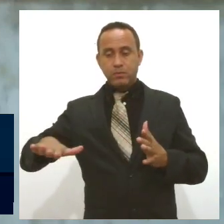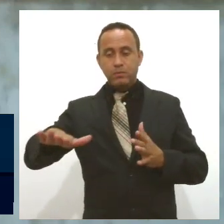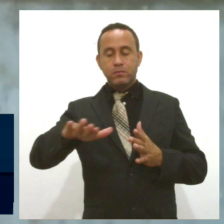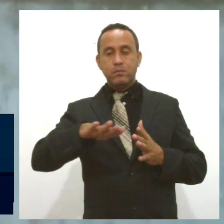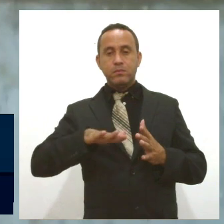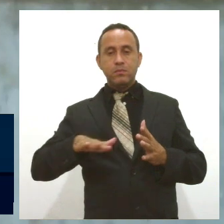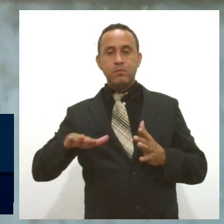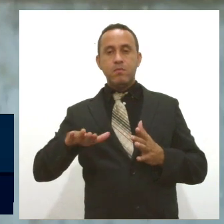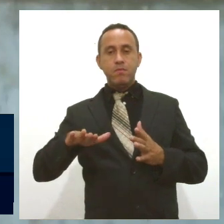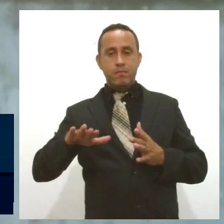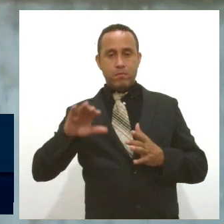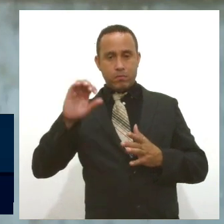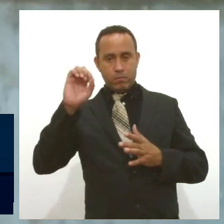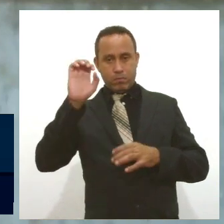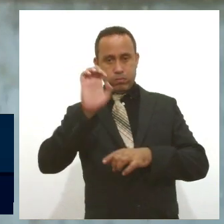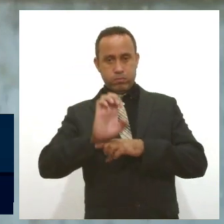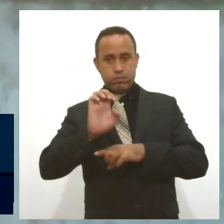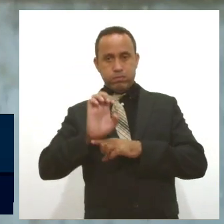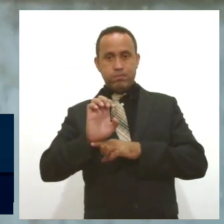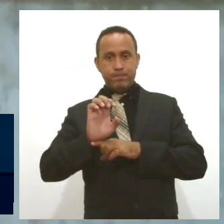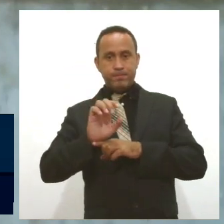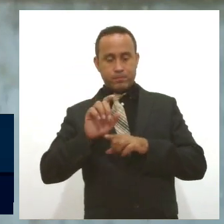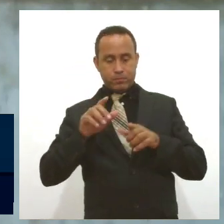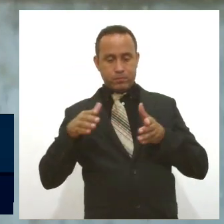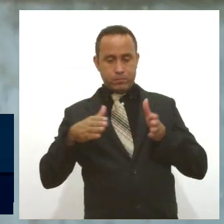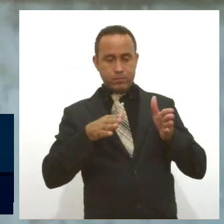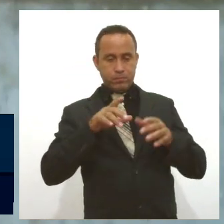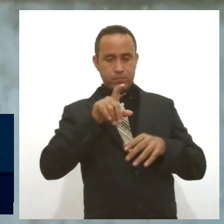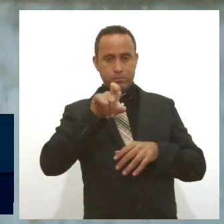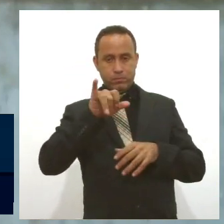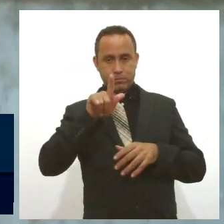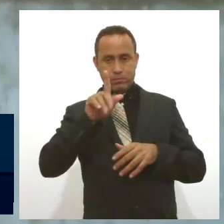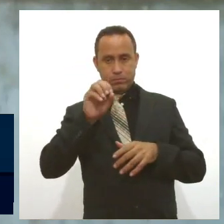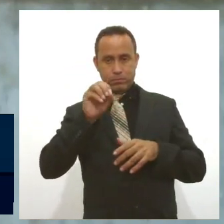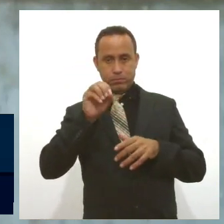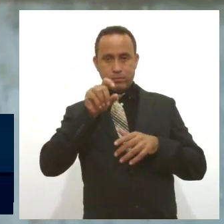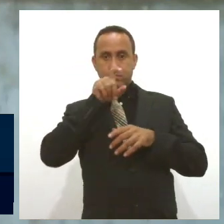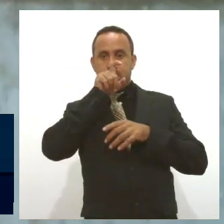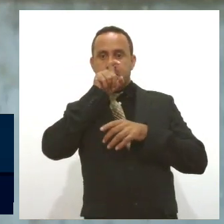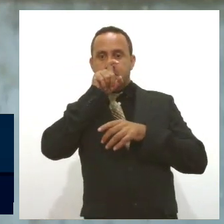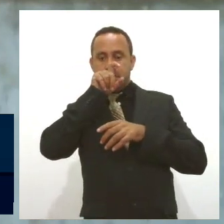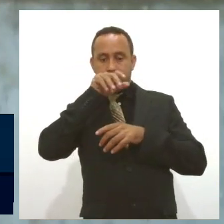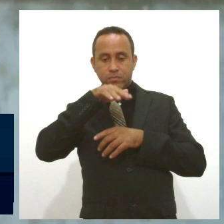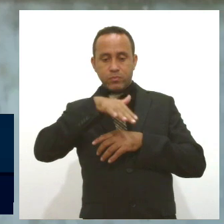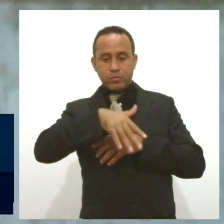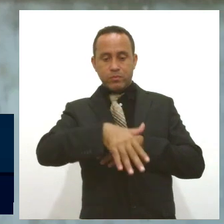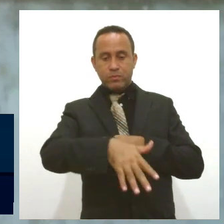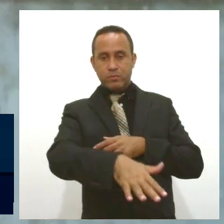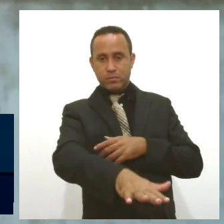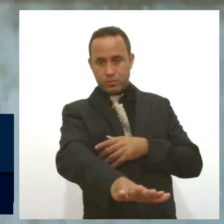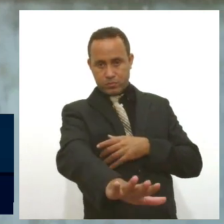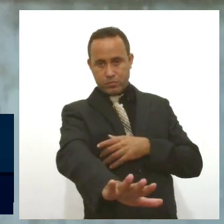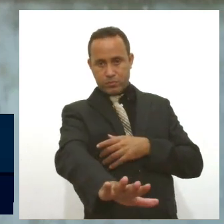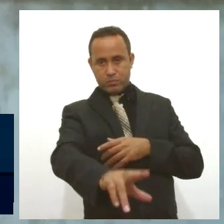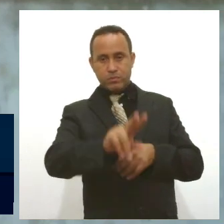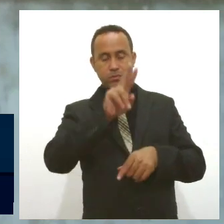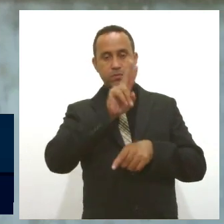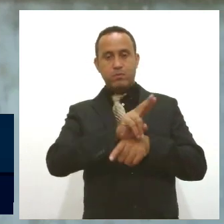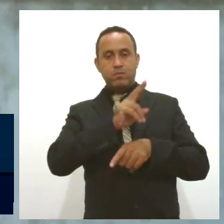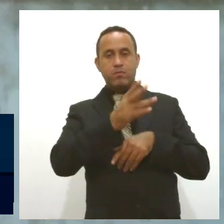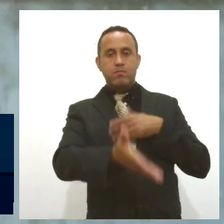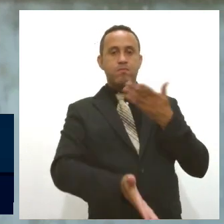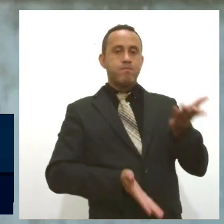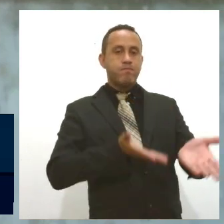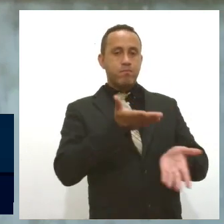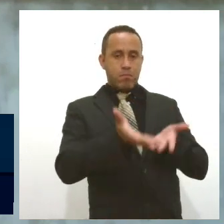centro-sul do estado. E outro é o canal do Xingó, que é um estudo que já vem se arrastando aí por vários